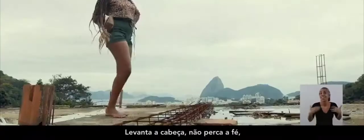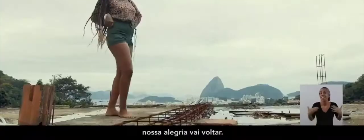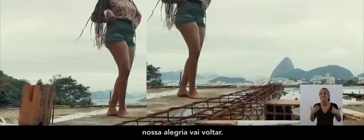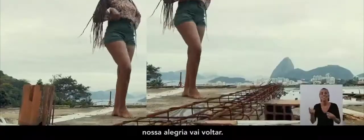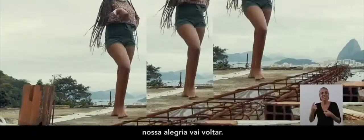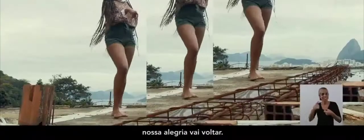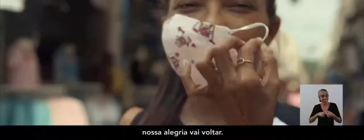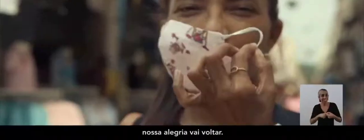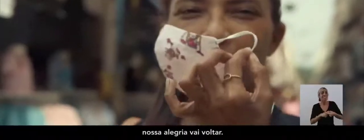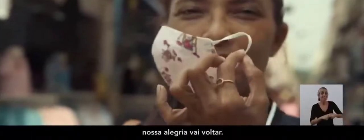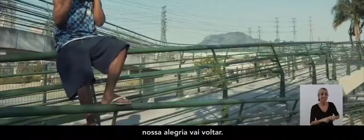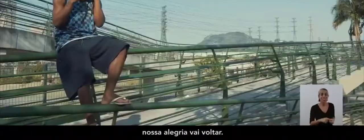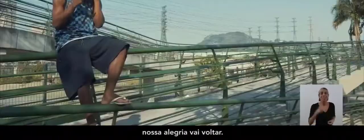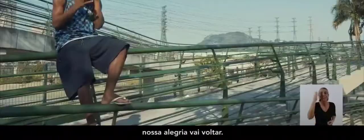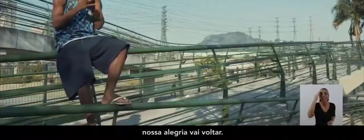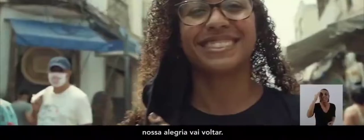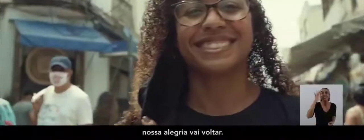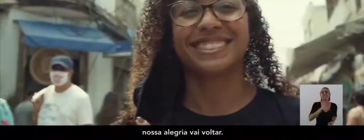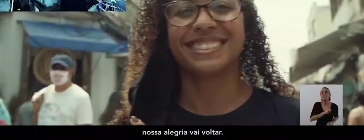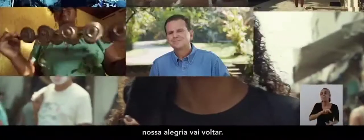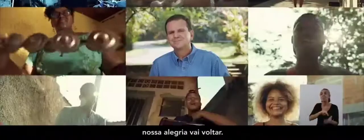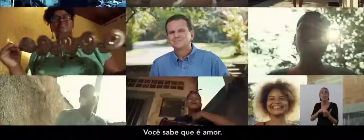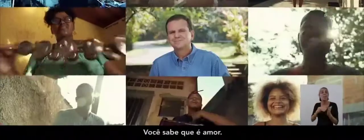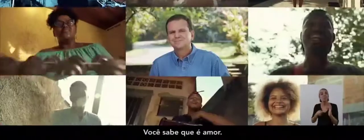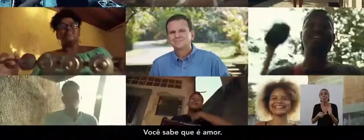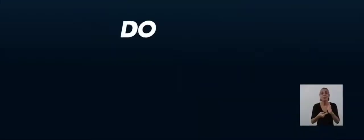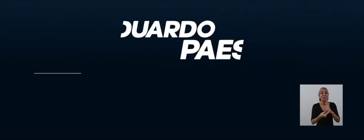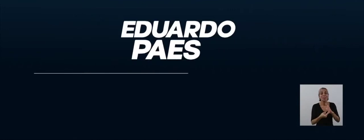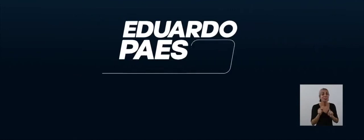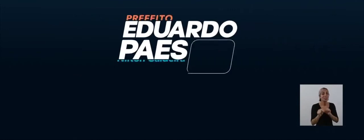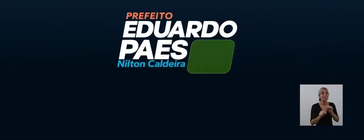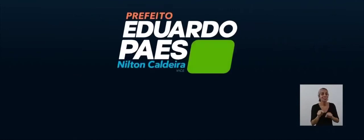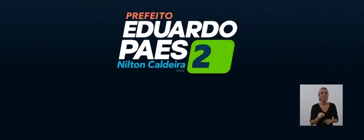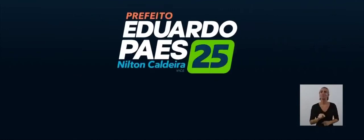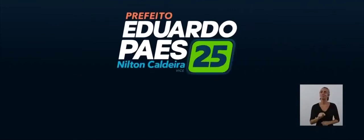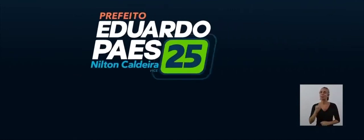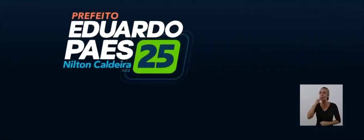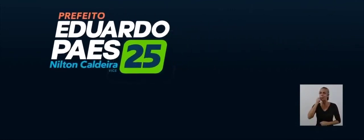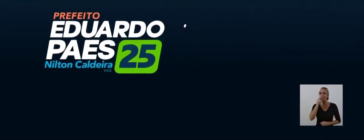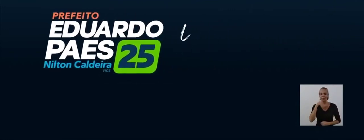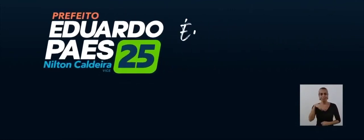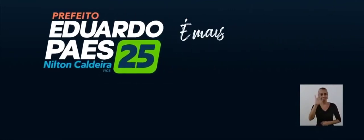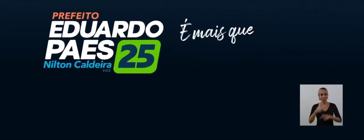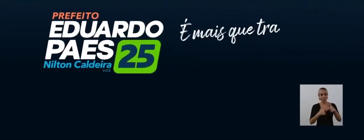fé, nossa alegria vai voltar. Você sabe que é